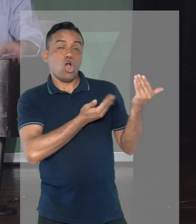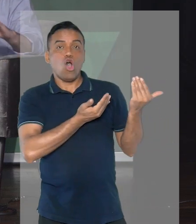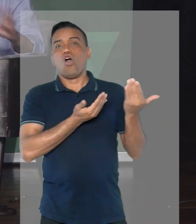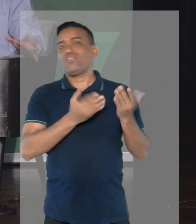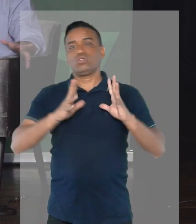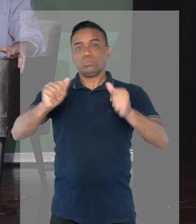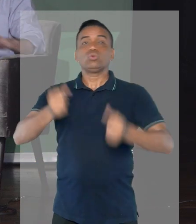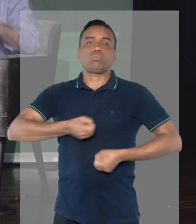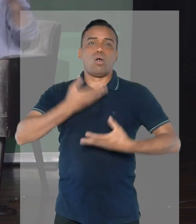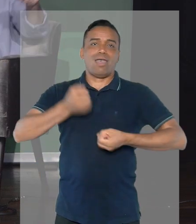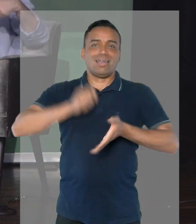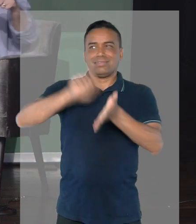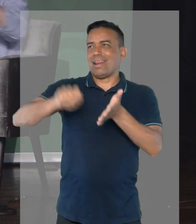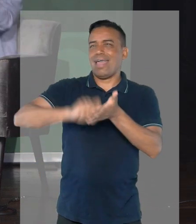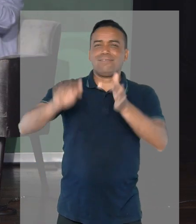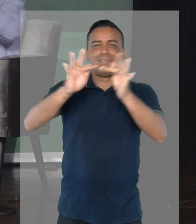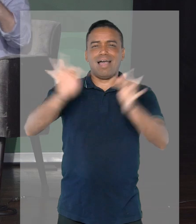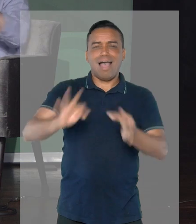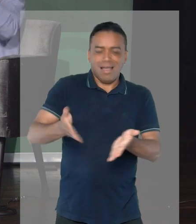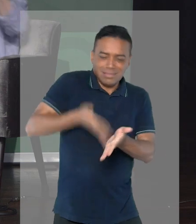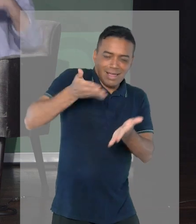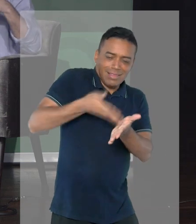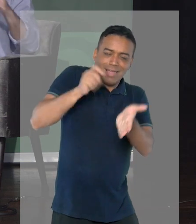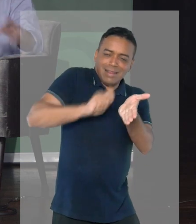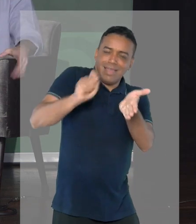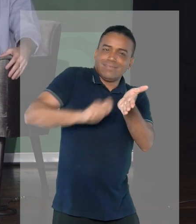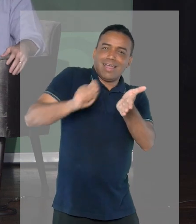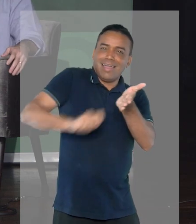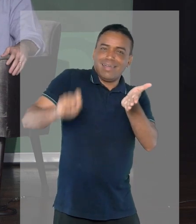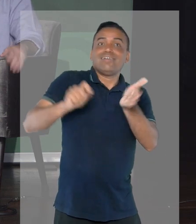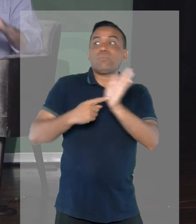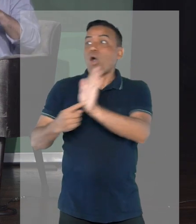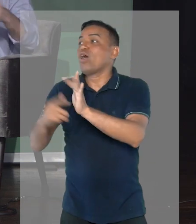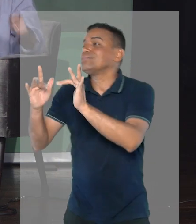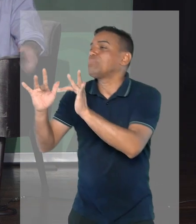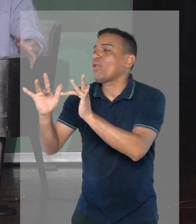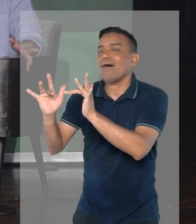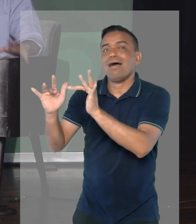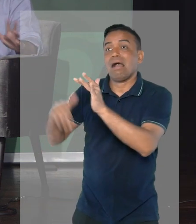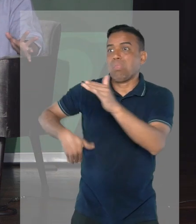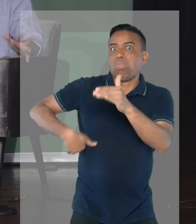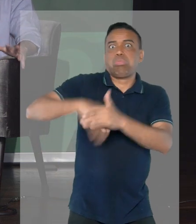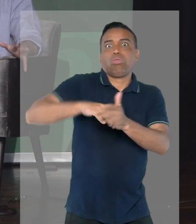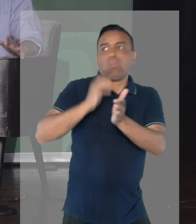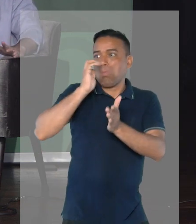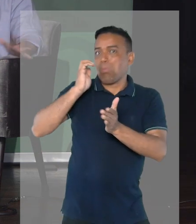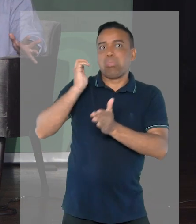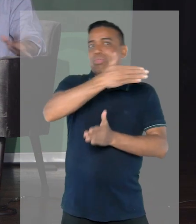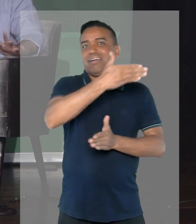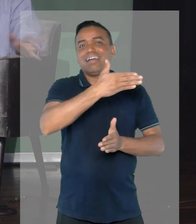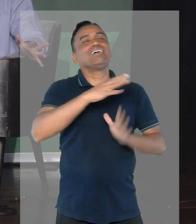adolescência. Todo mundo é poeta na adolescência. Escreve um versinho no caderno, né? Mostra para a namorada e toma um pé na bunda.